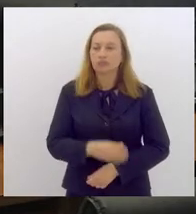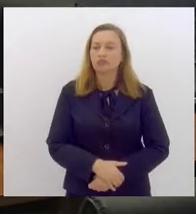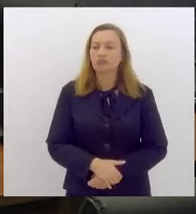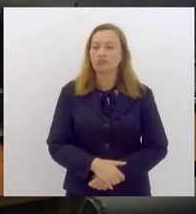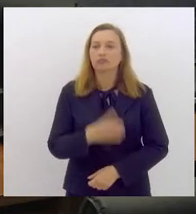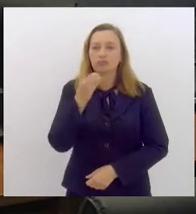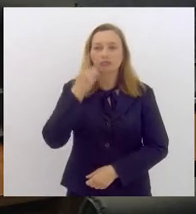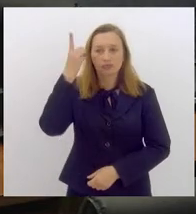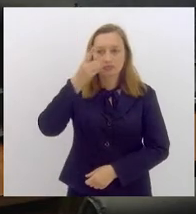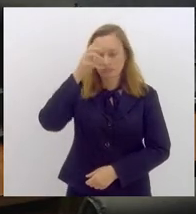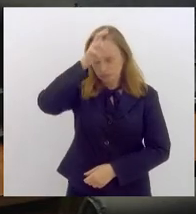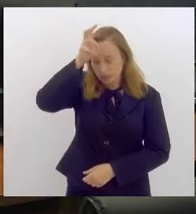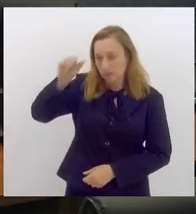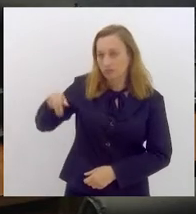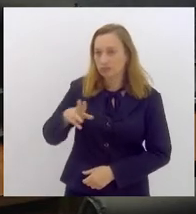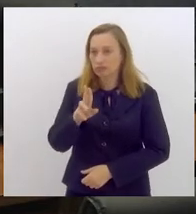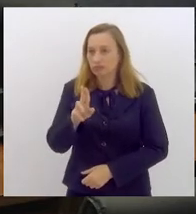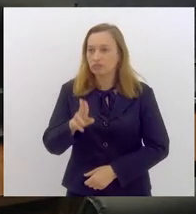Deputada Tia Ju,